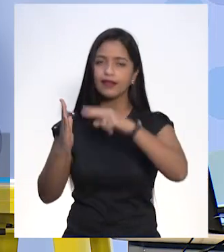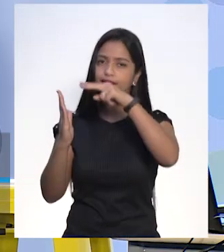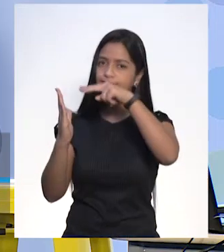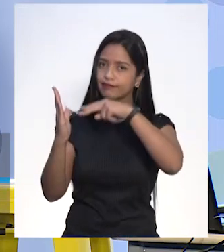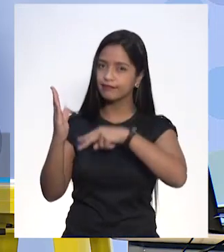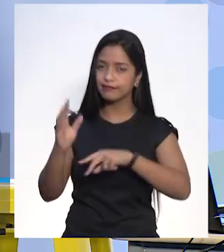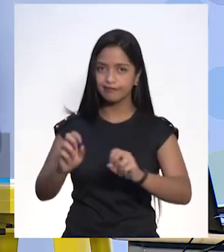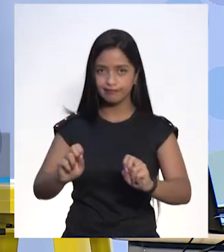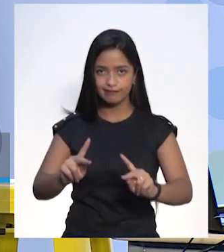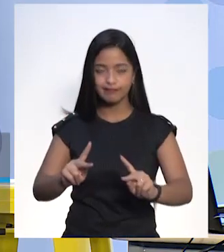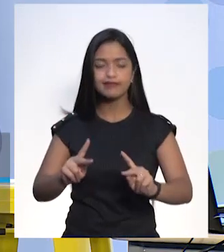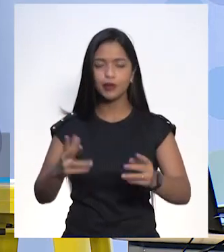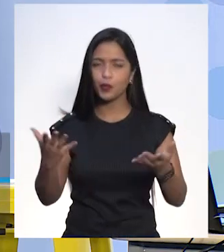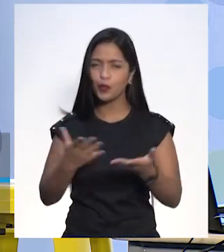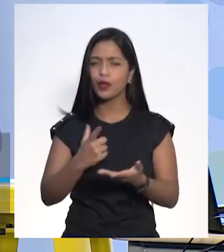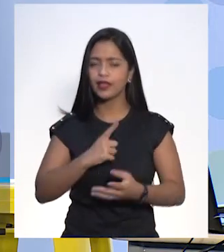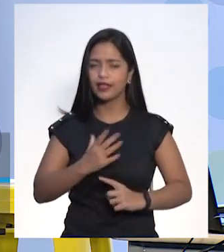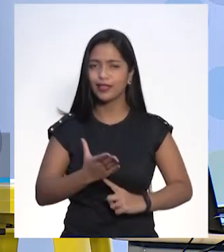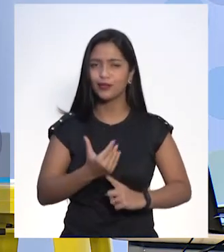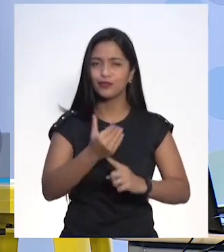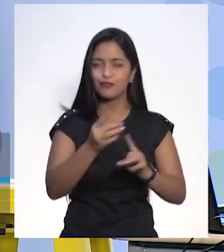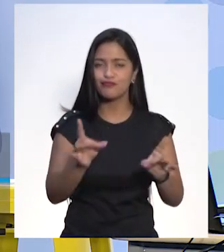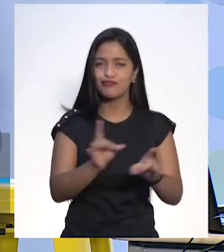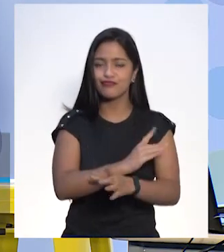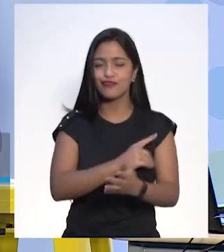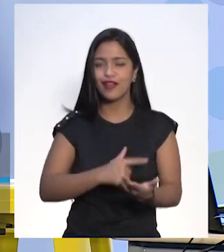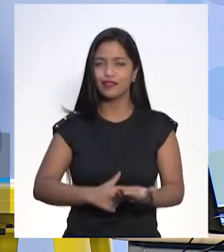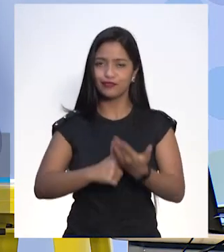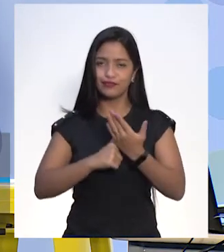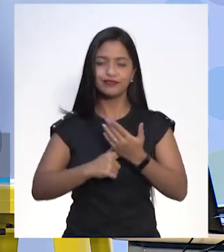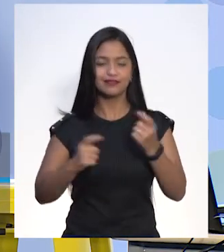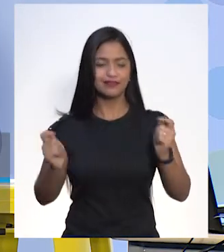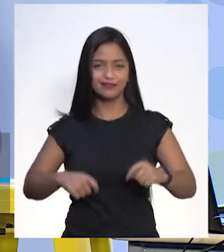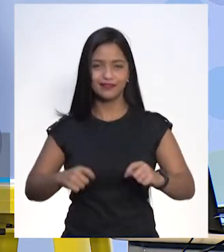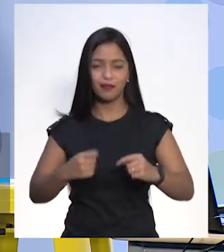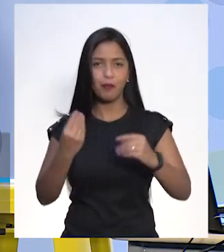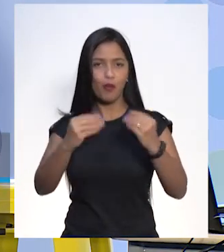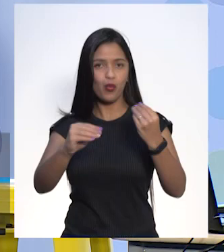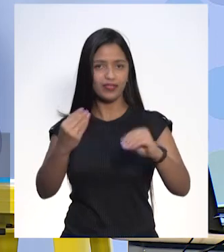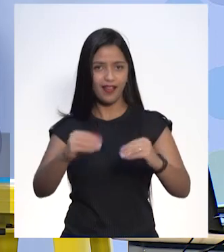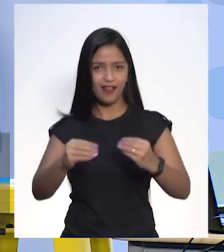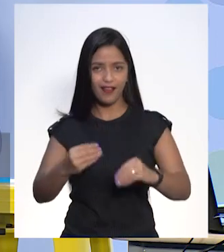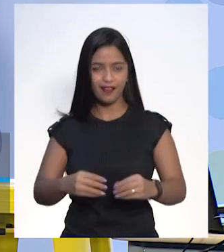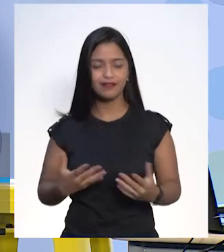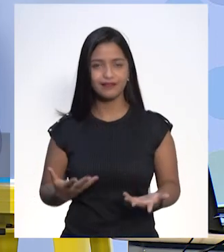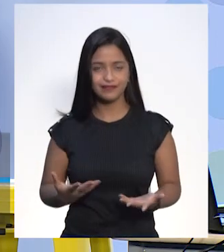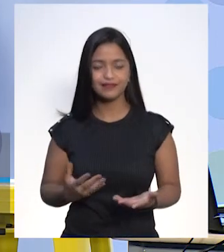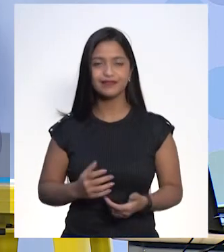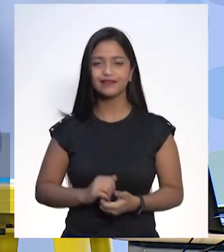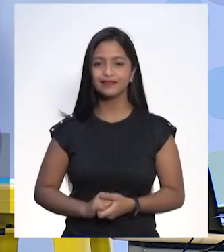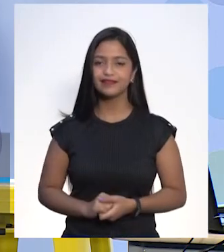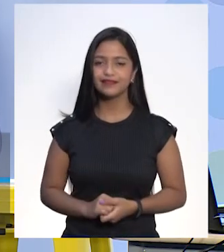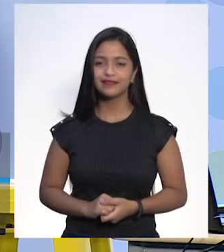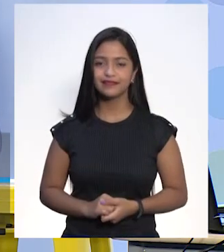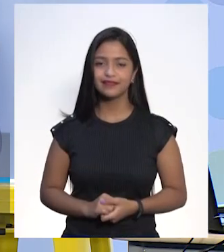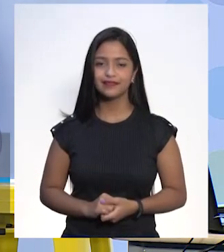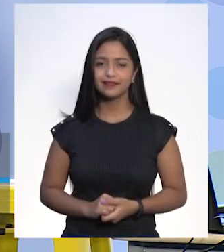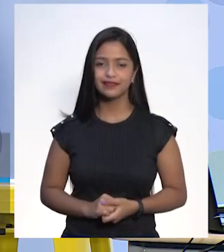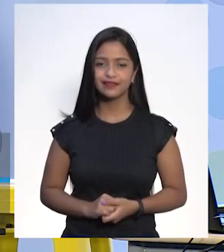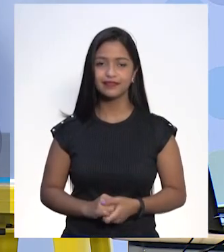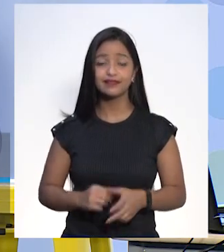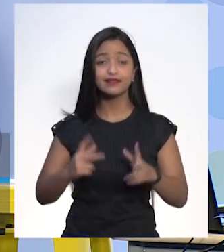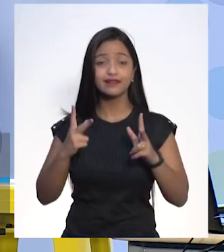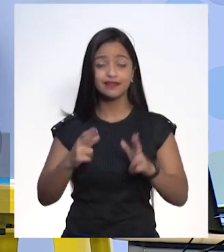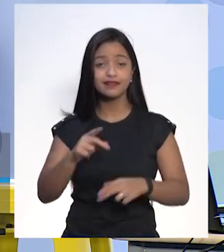tem recursos, né, tecnológicos e hoje em dia para se fazer isso, né? A gente fez até, um pessoal fez uma graça lá com o